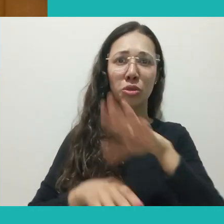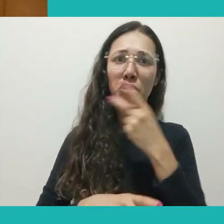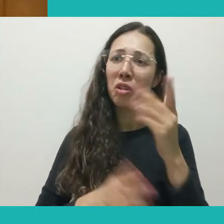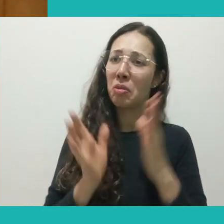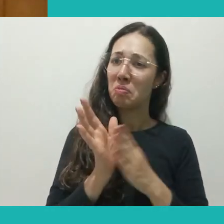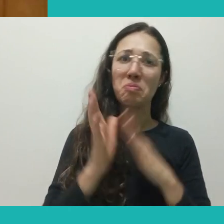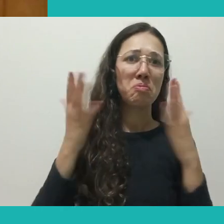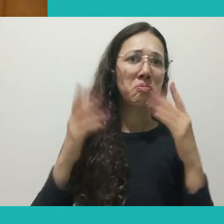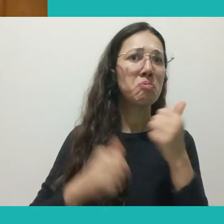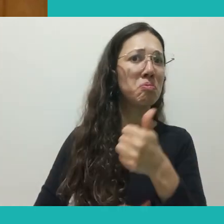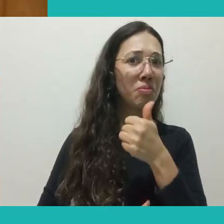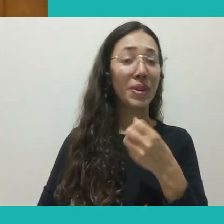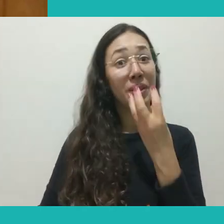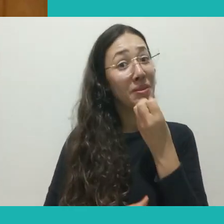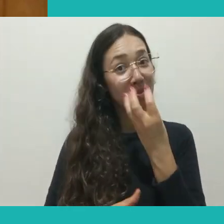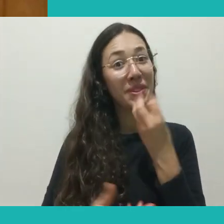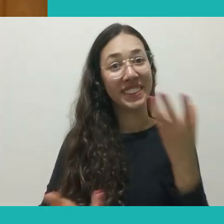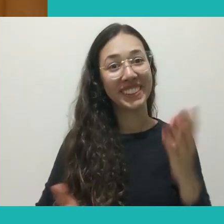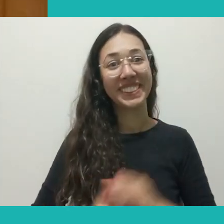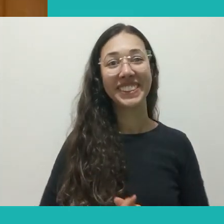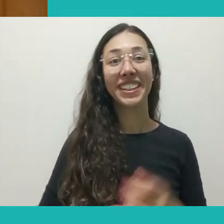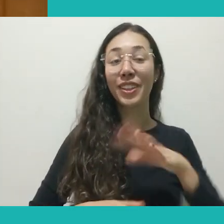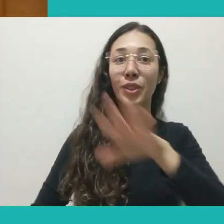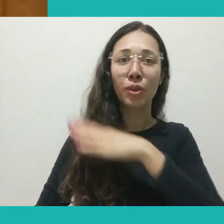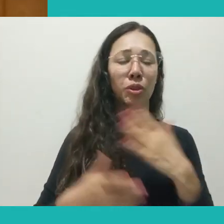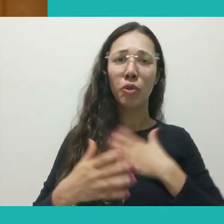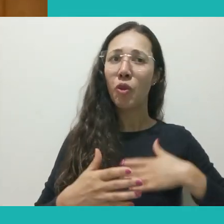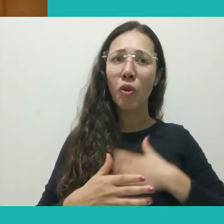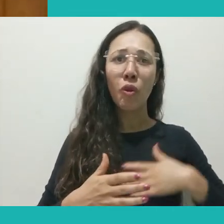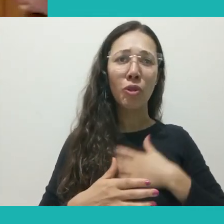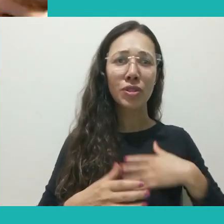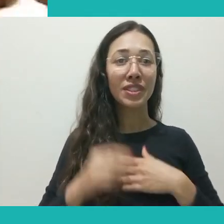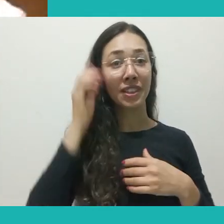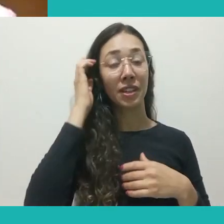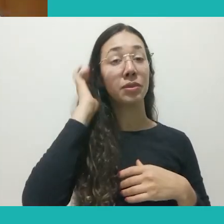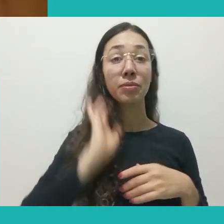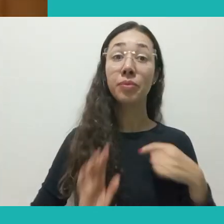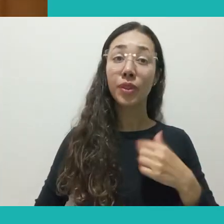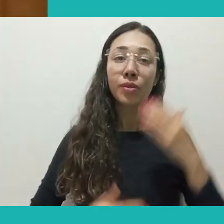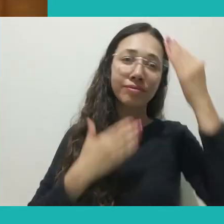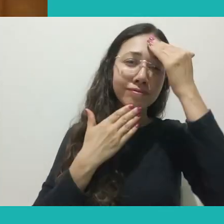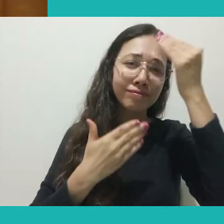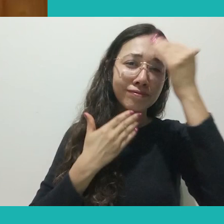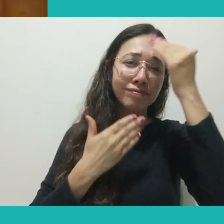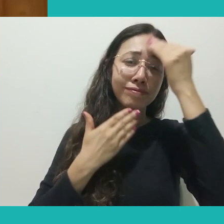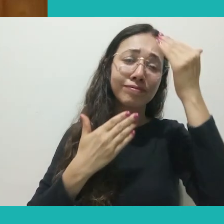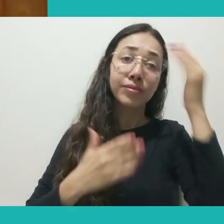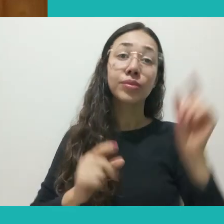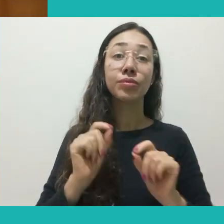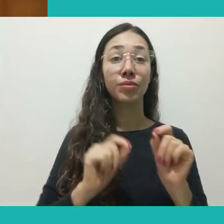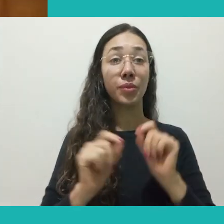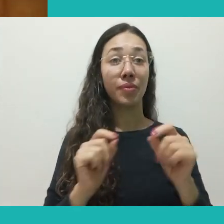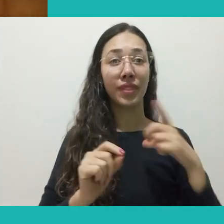né? Então, que bom, né? Estavam elogiando. Eu agradeço muito as